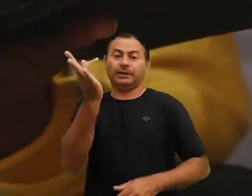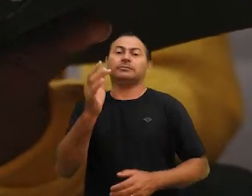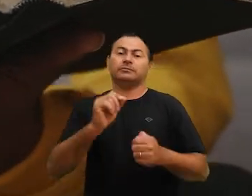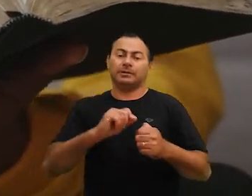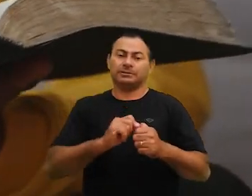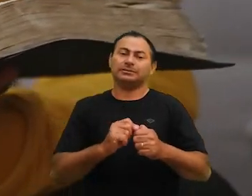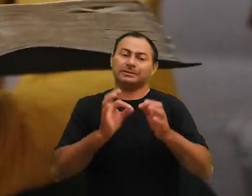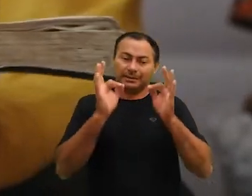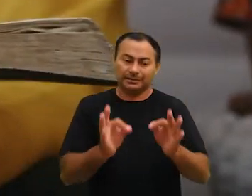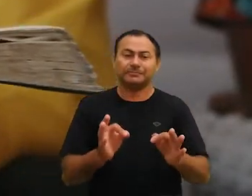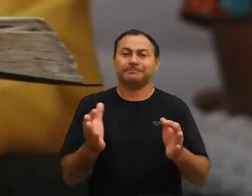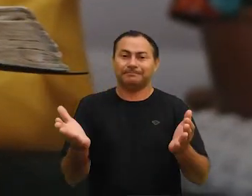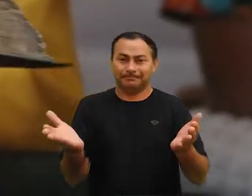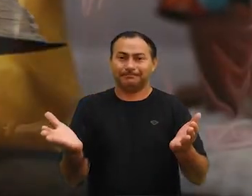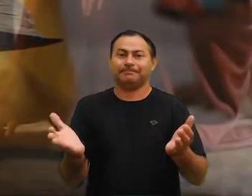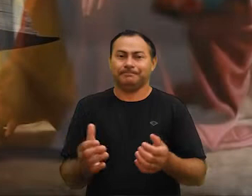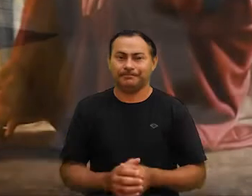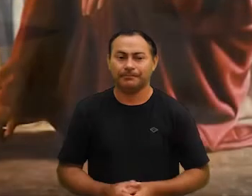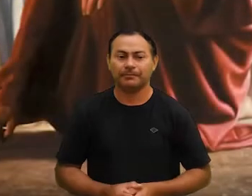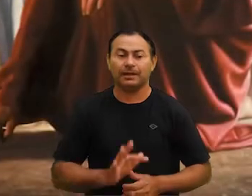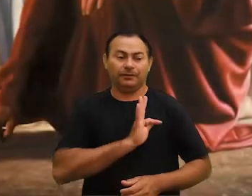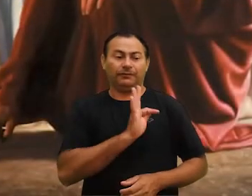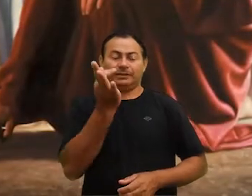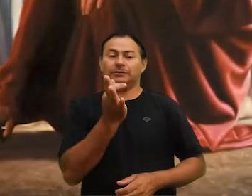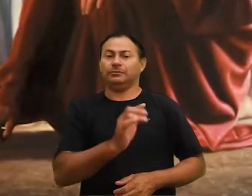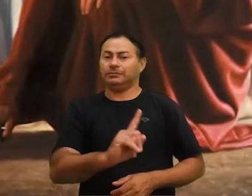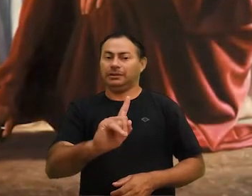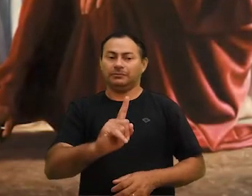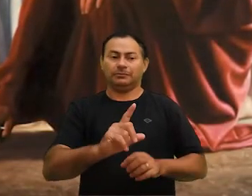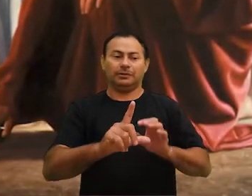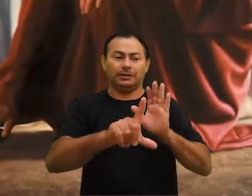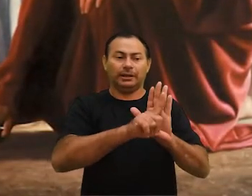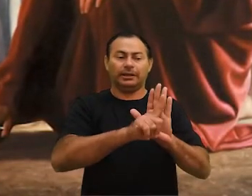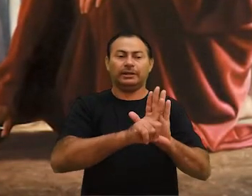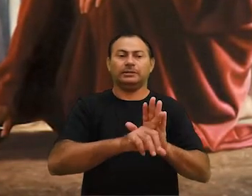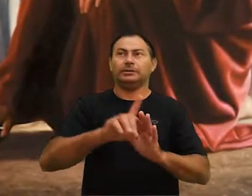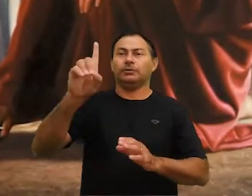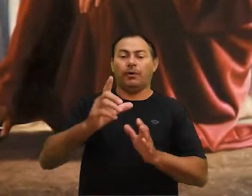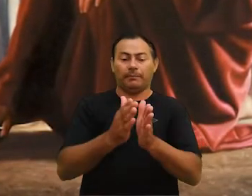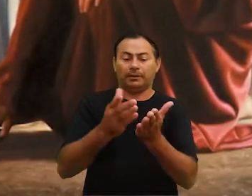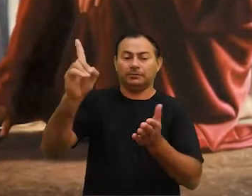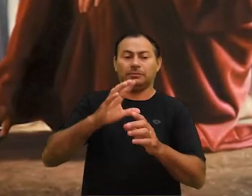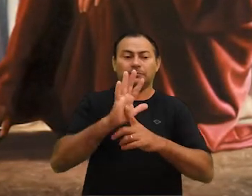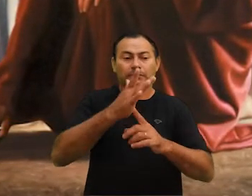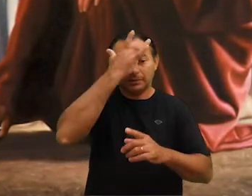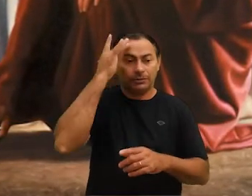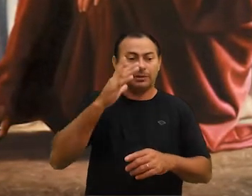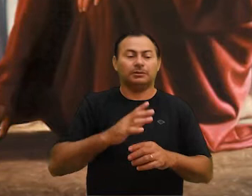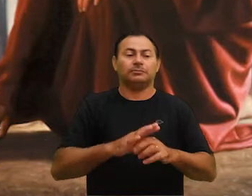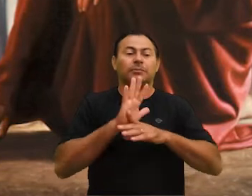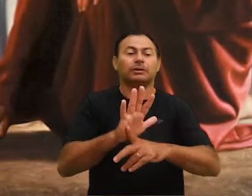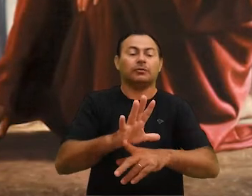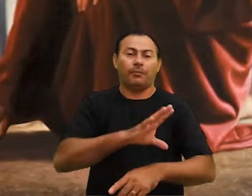faziam exatamente assim. Eles não colocavam a lei de Deus ou a palavra de Deus sobre as pessoas com